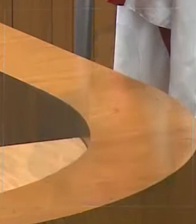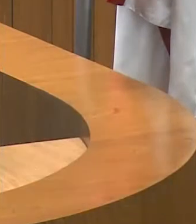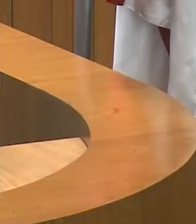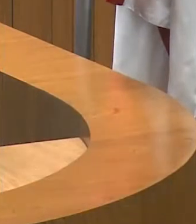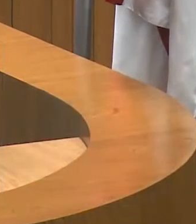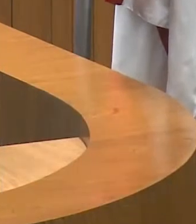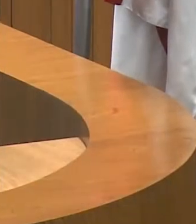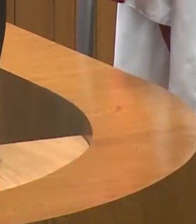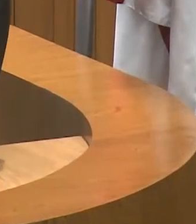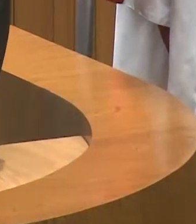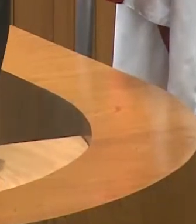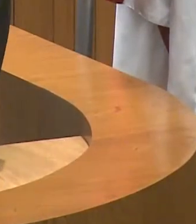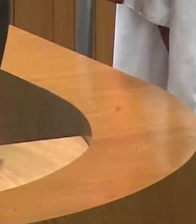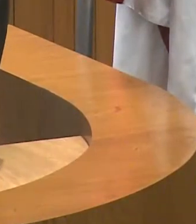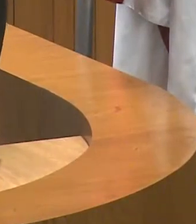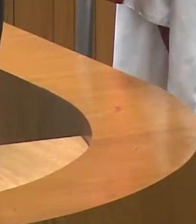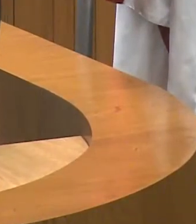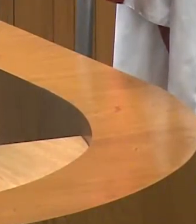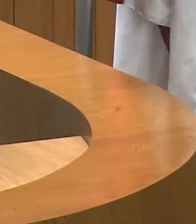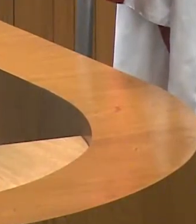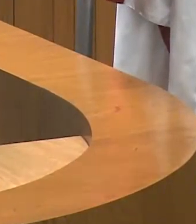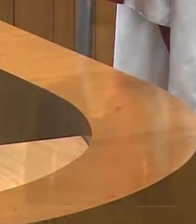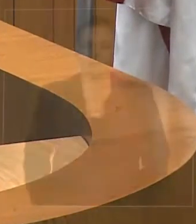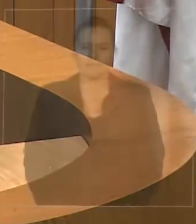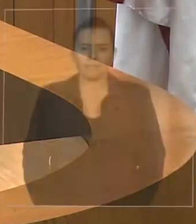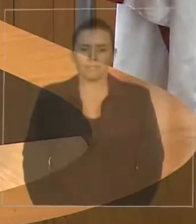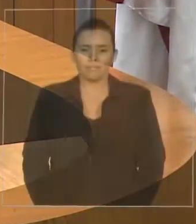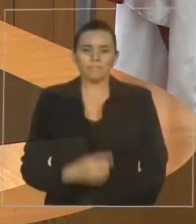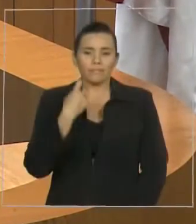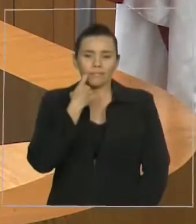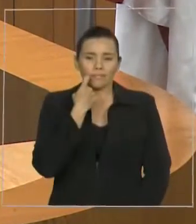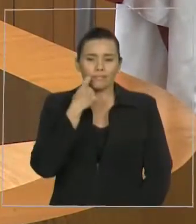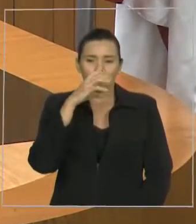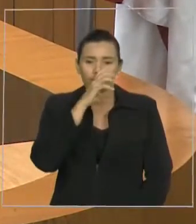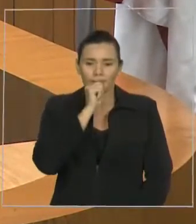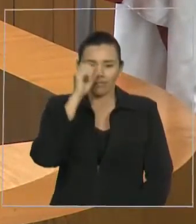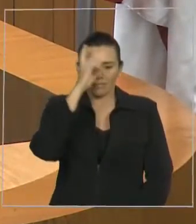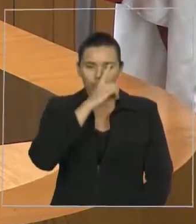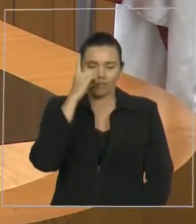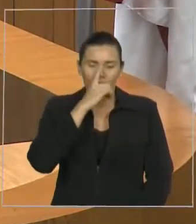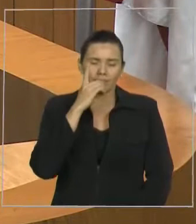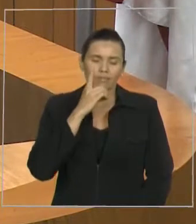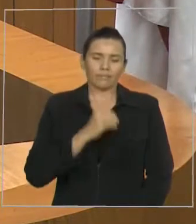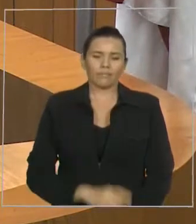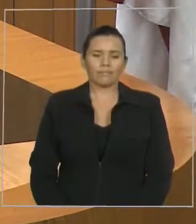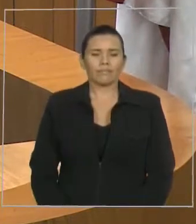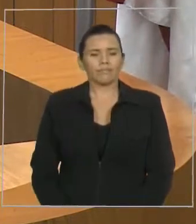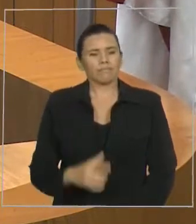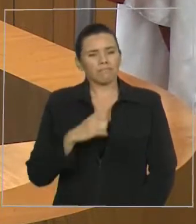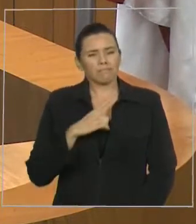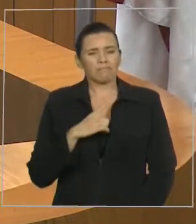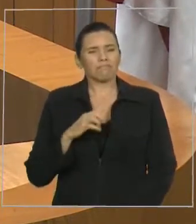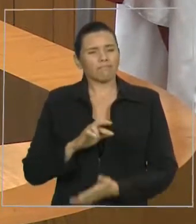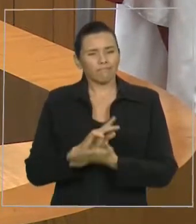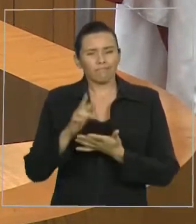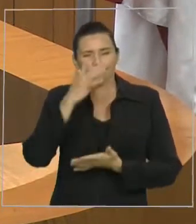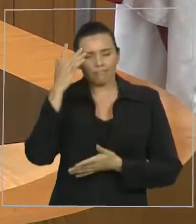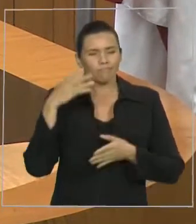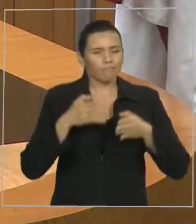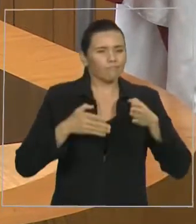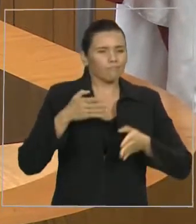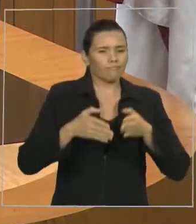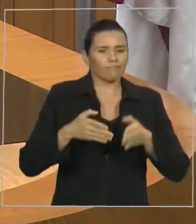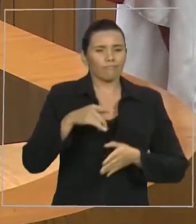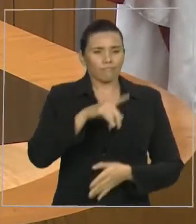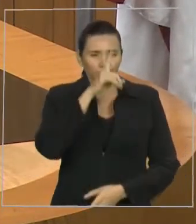semana. Nesses 3 dias, sexta, sábado e domingo, houve inúmeros atendimentos ali. Eu gostaria de ressaltar que no